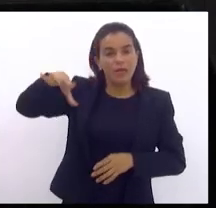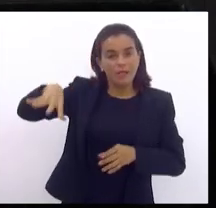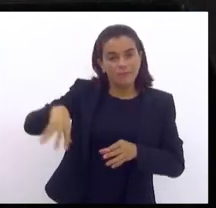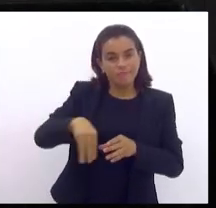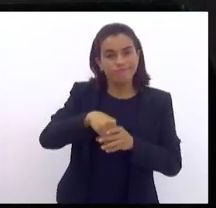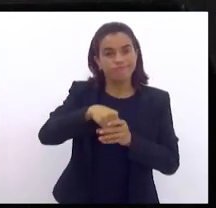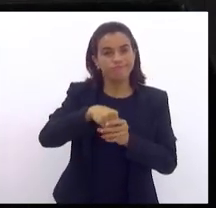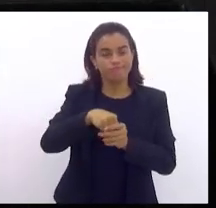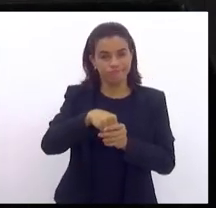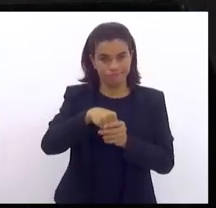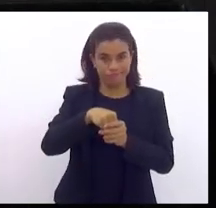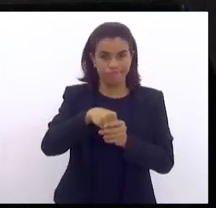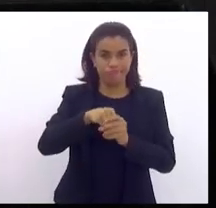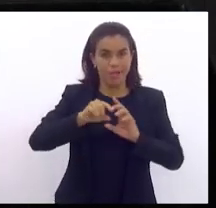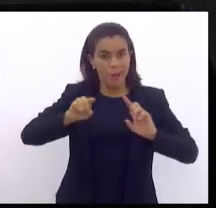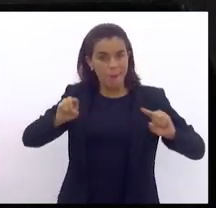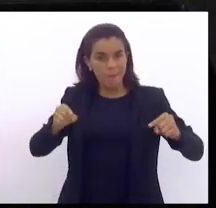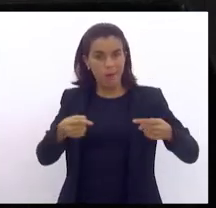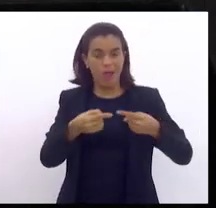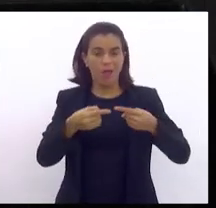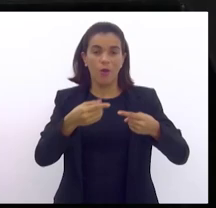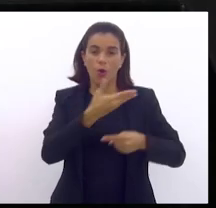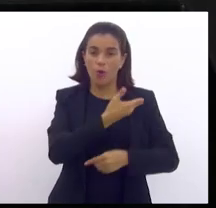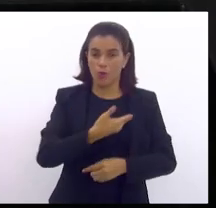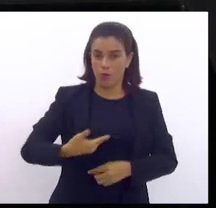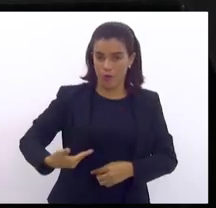parte da oposição ao governo